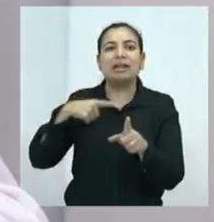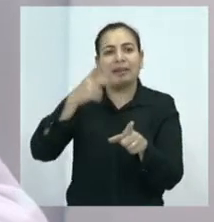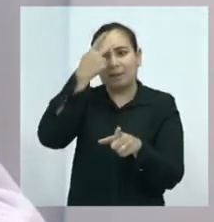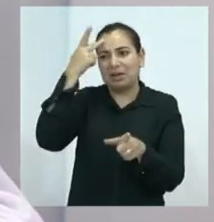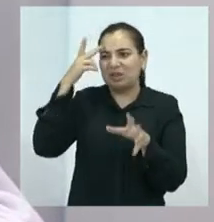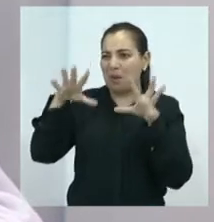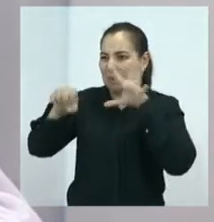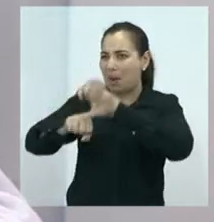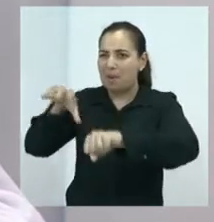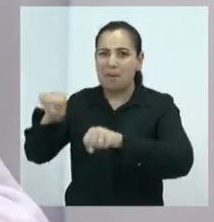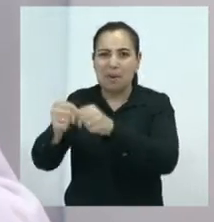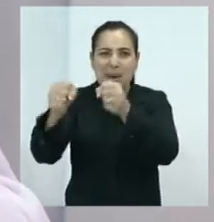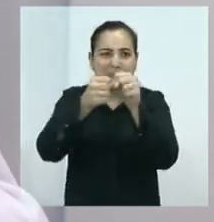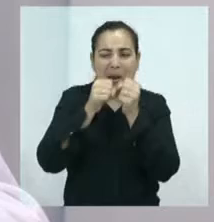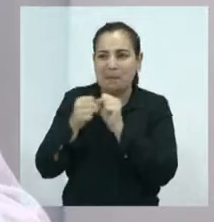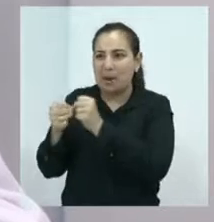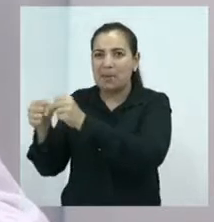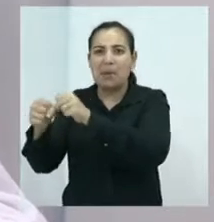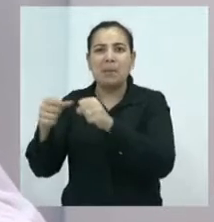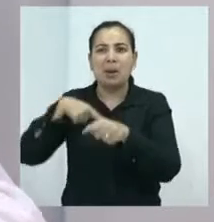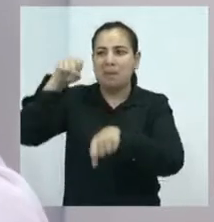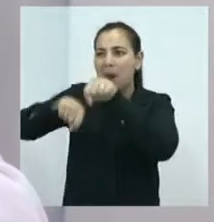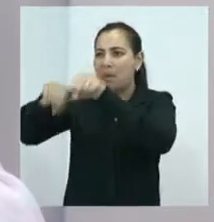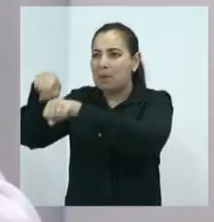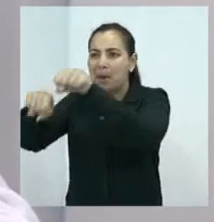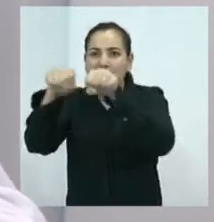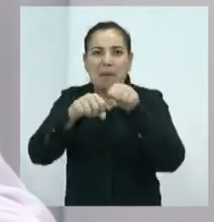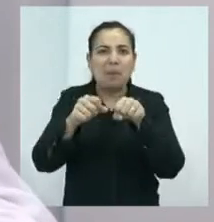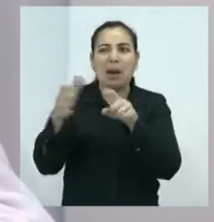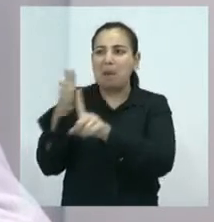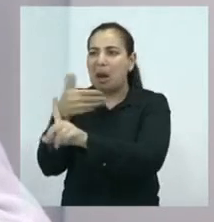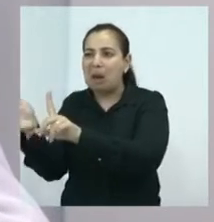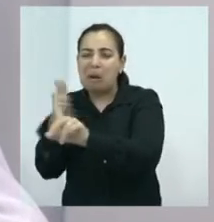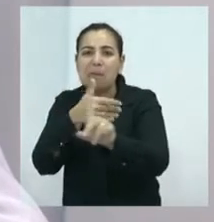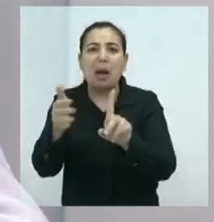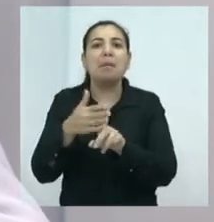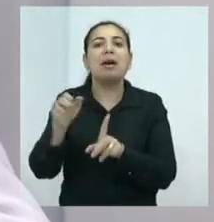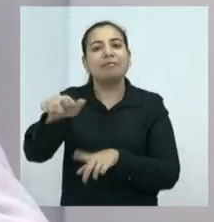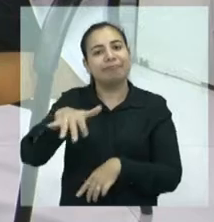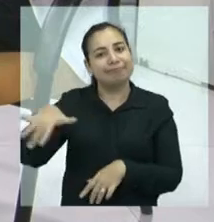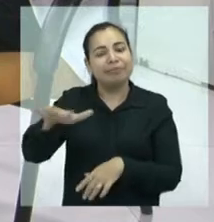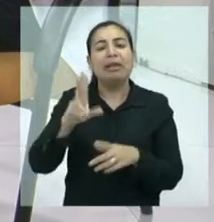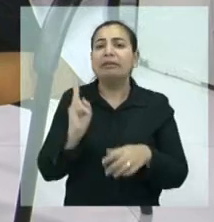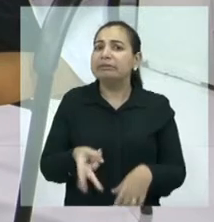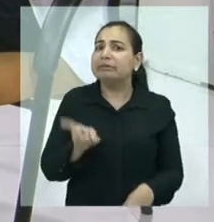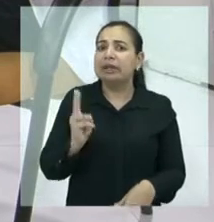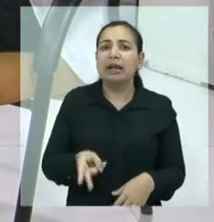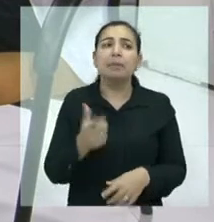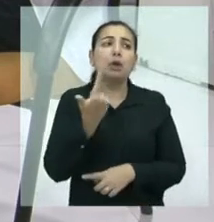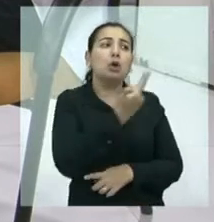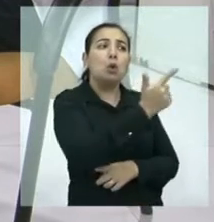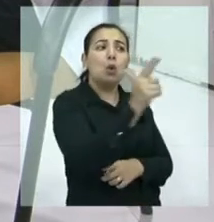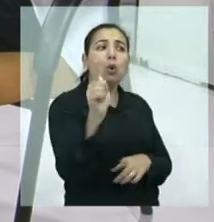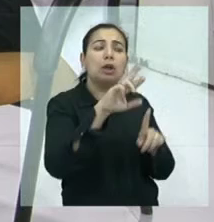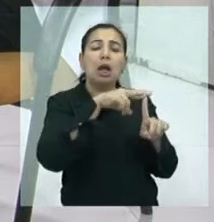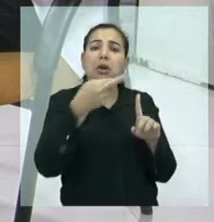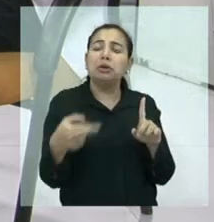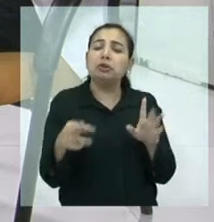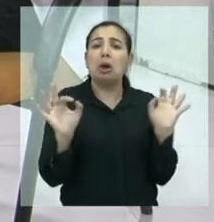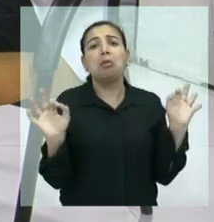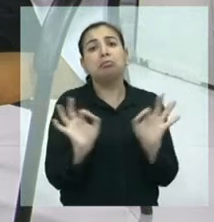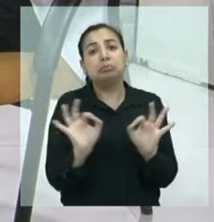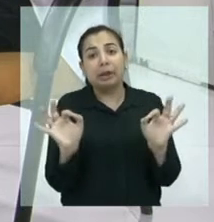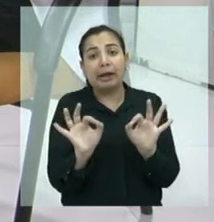liberdade religiosa como a sociedade e a Constituição garante isso para a população negra. Como as outras religiões têm, né?